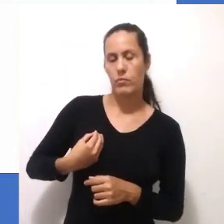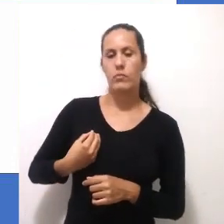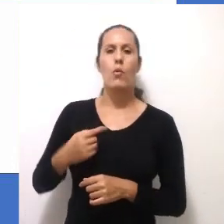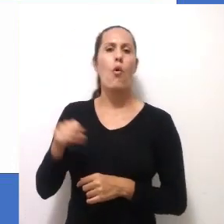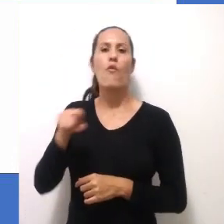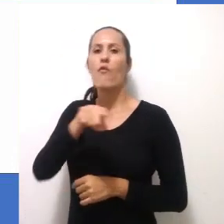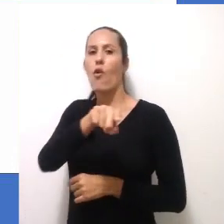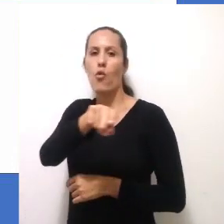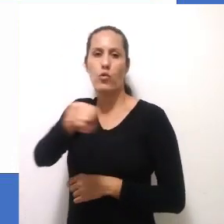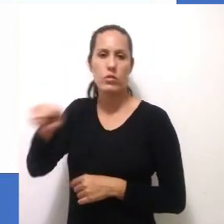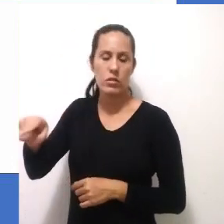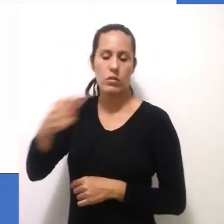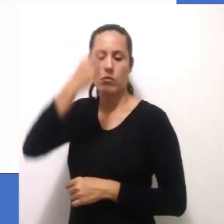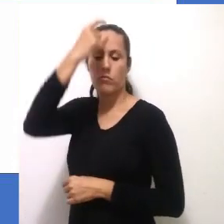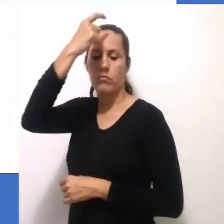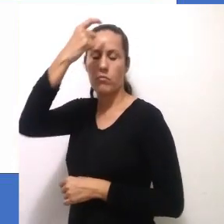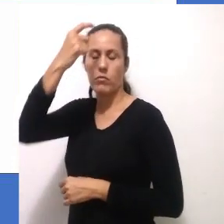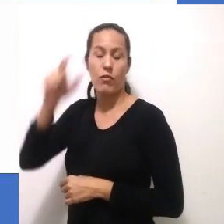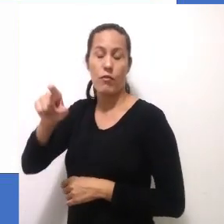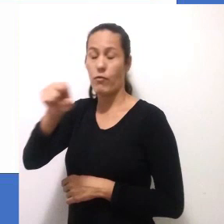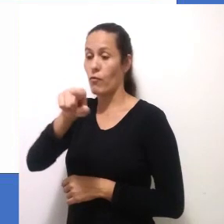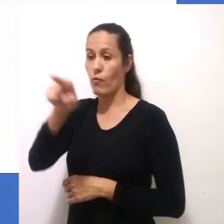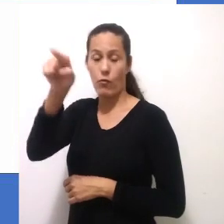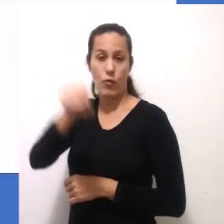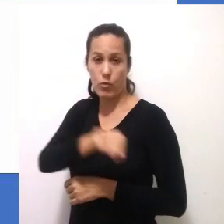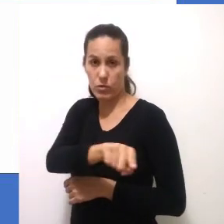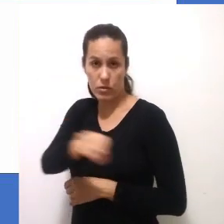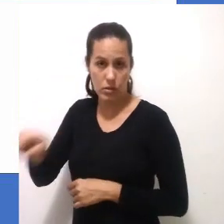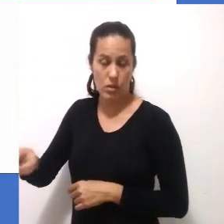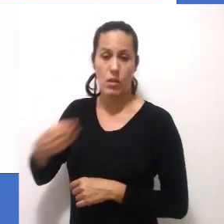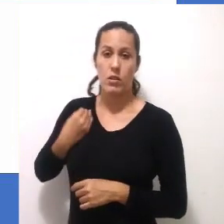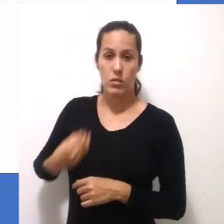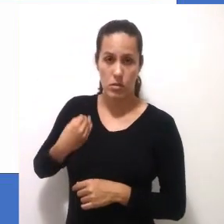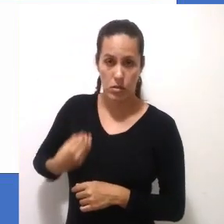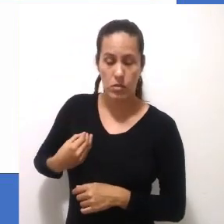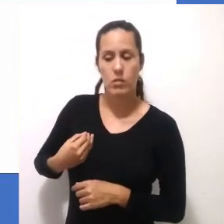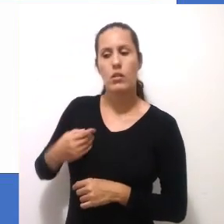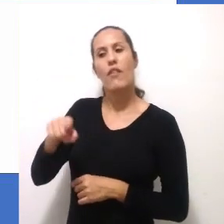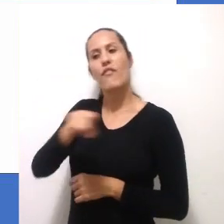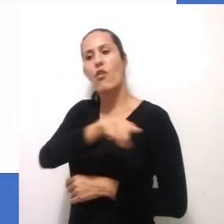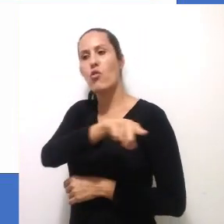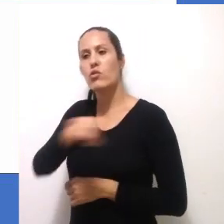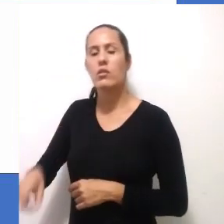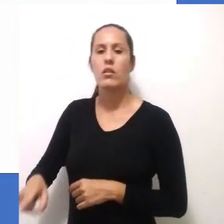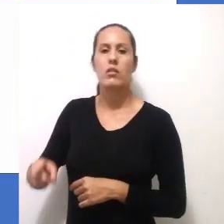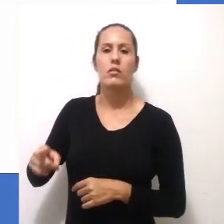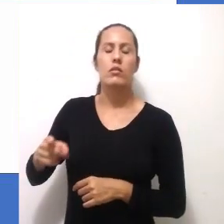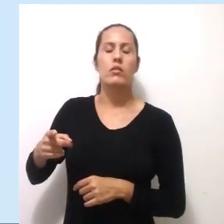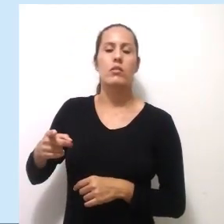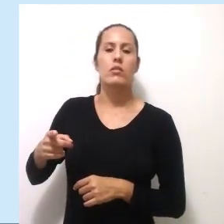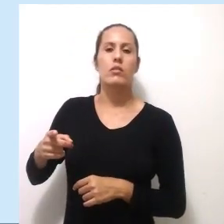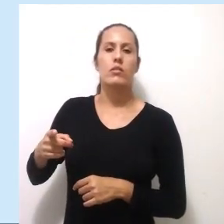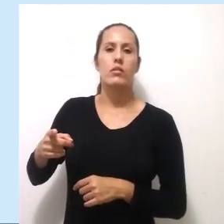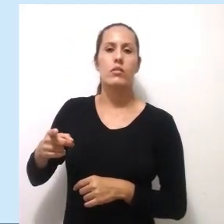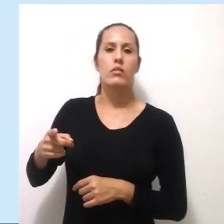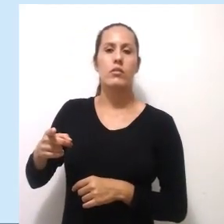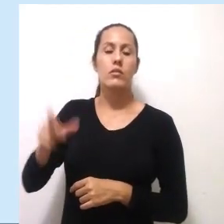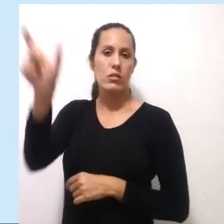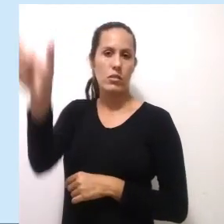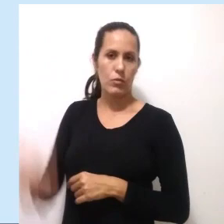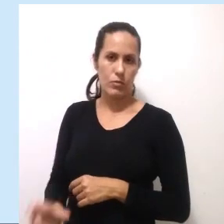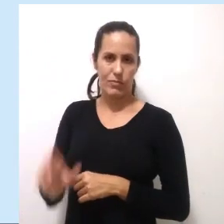estamos, ou vocês são e estão, ou they are, ou eles e elas são e estão.